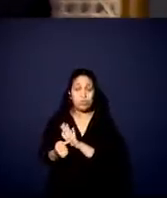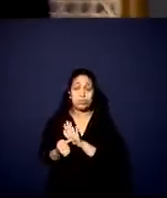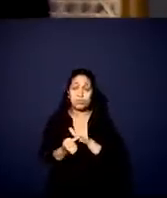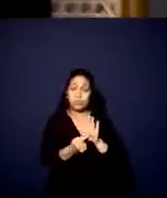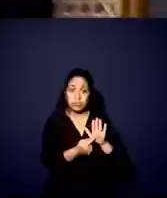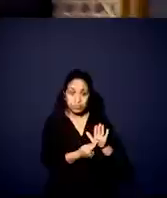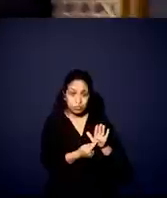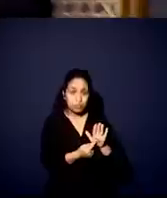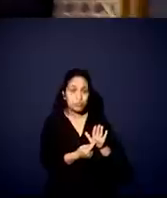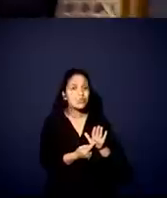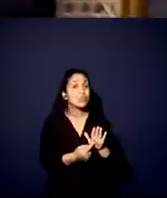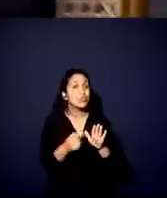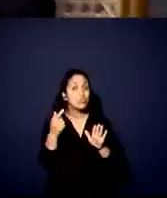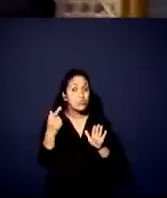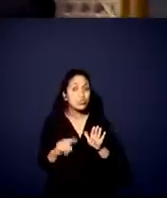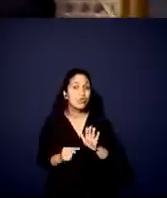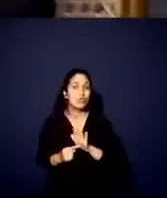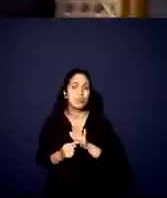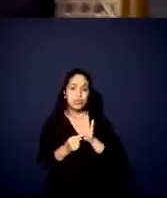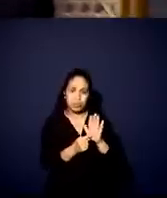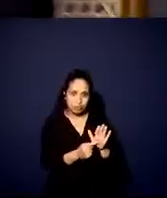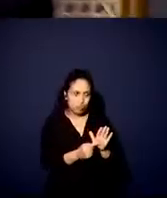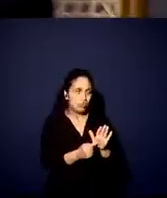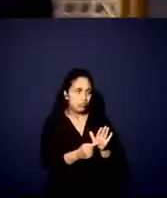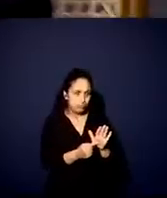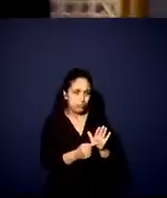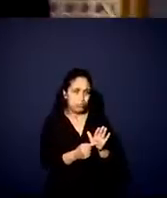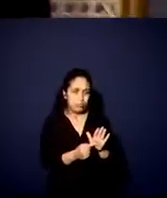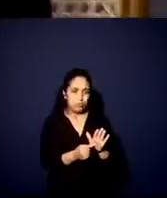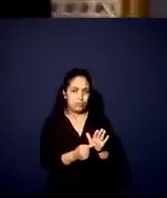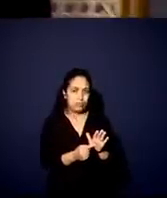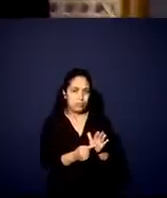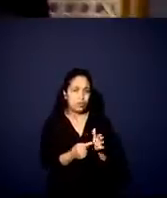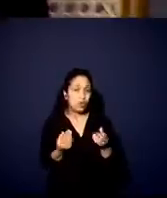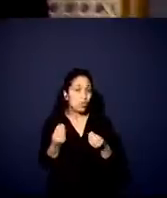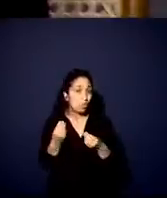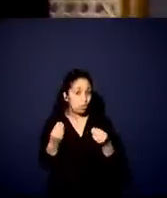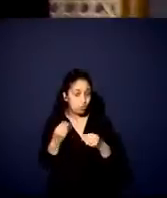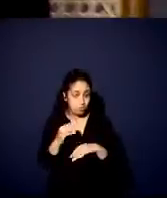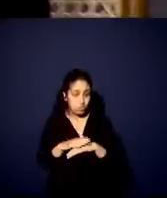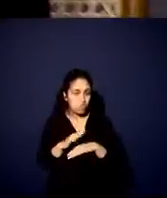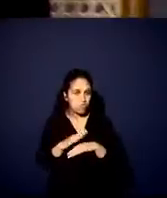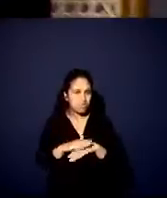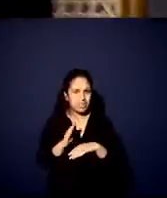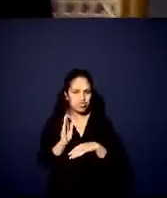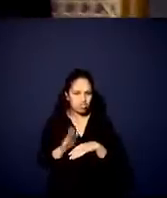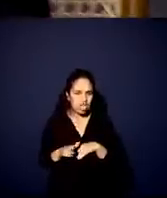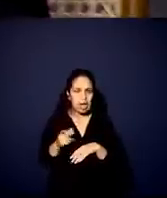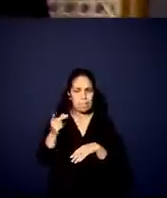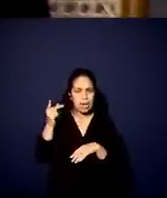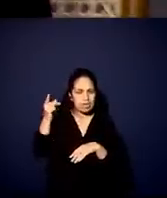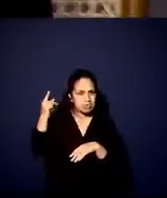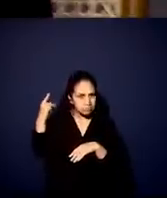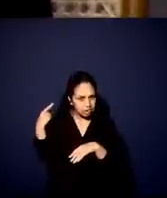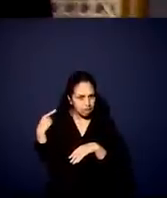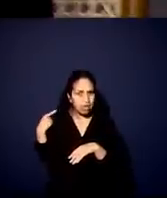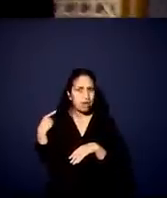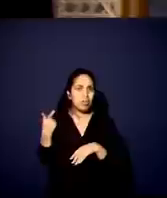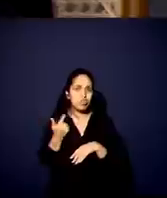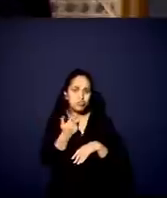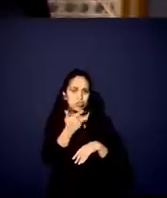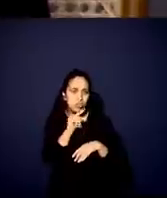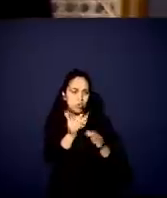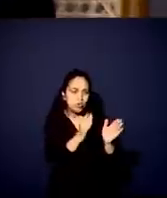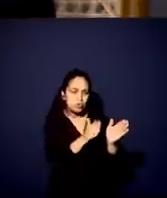mais uma vez é como ou fez em muitas outras circunstâncias muitos outros